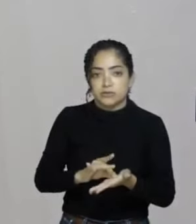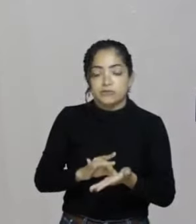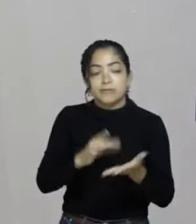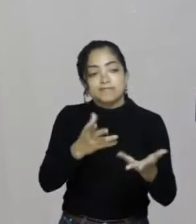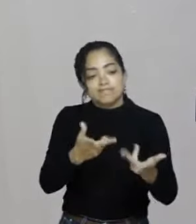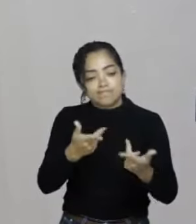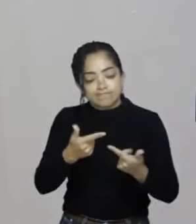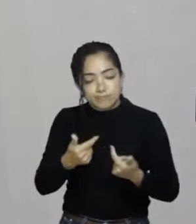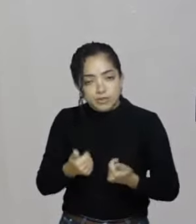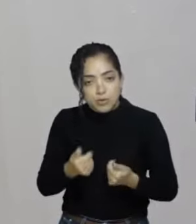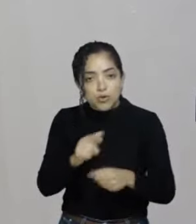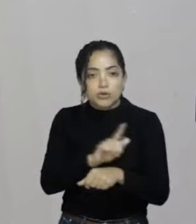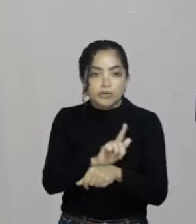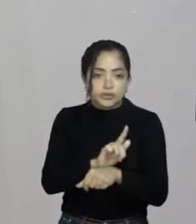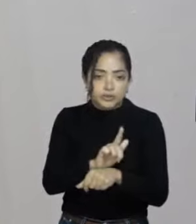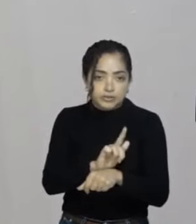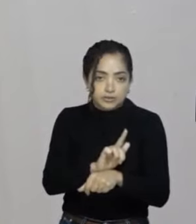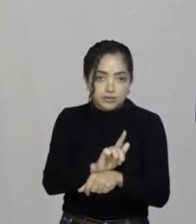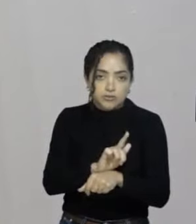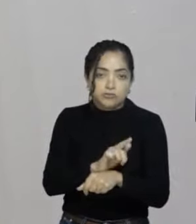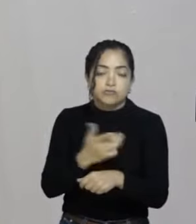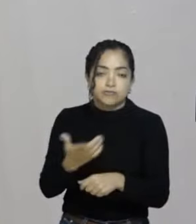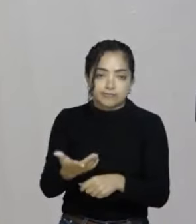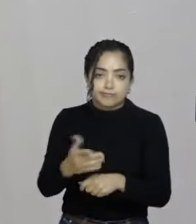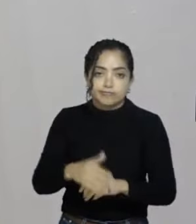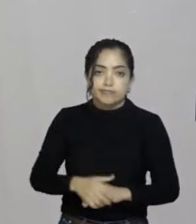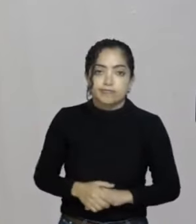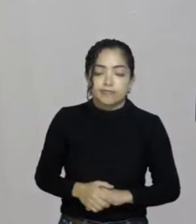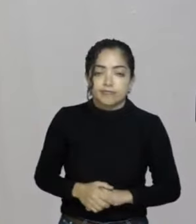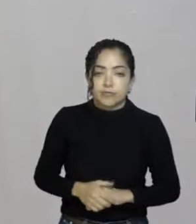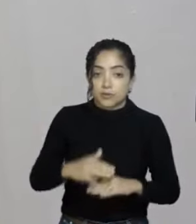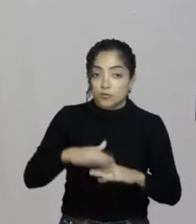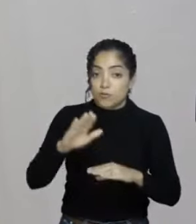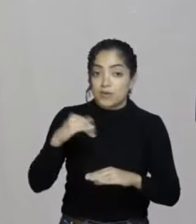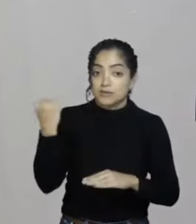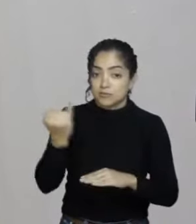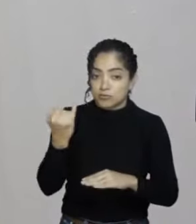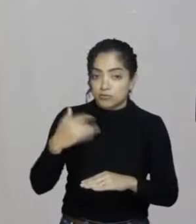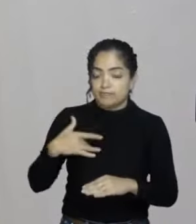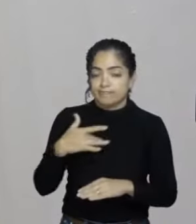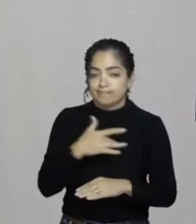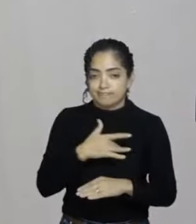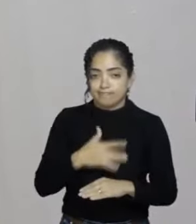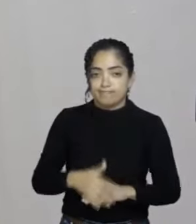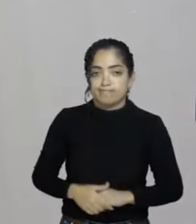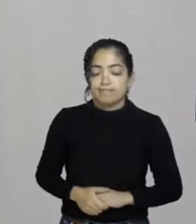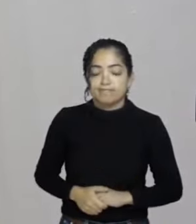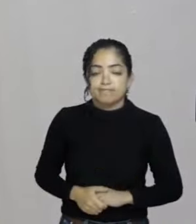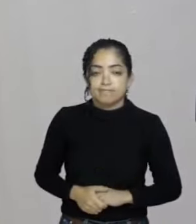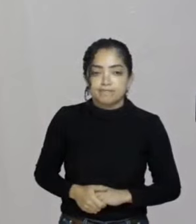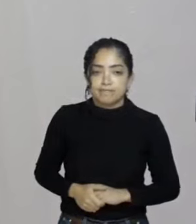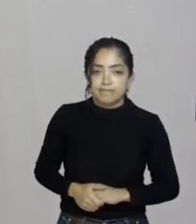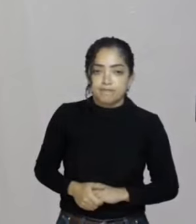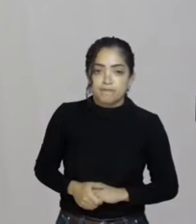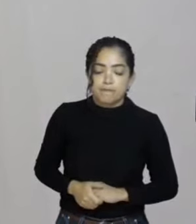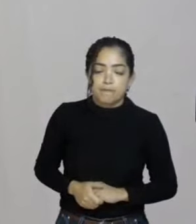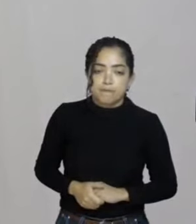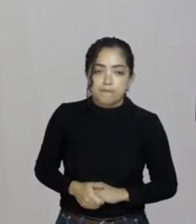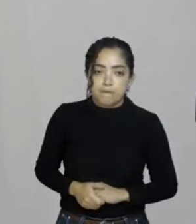a gestão da Secretaria de Saúde obviamente no final das contas o mais importante a saúde dos Catarinenses